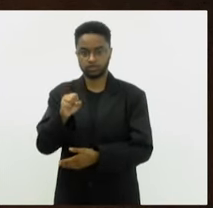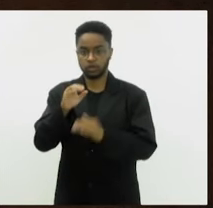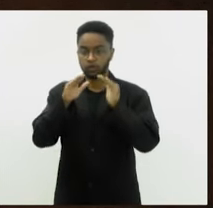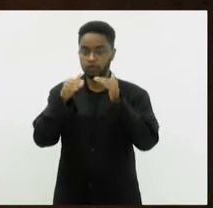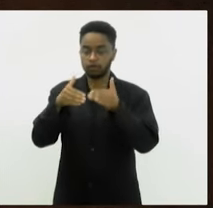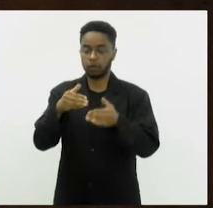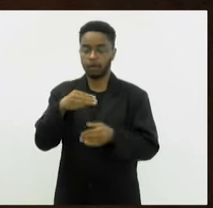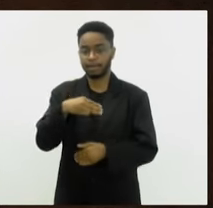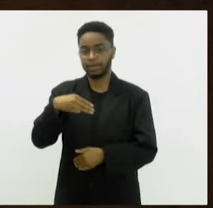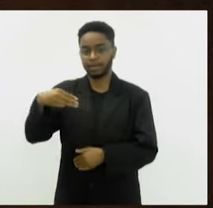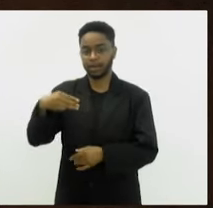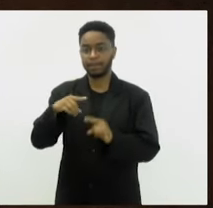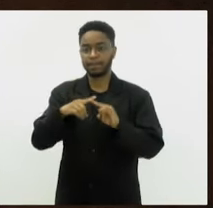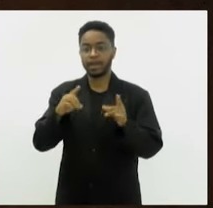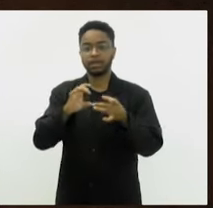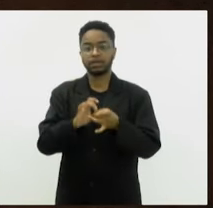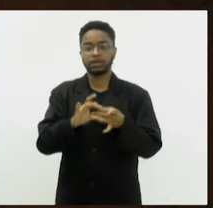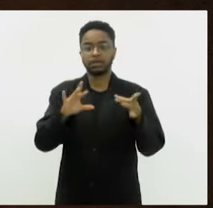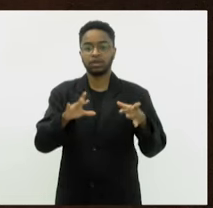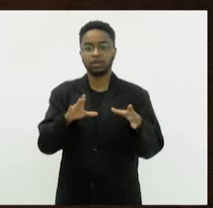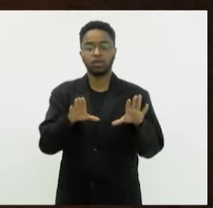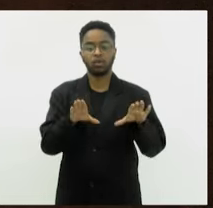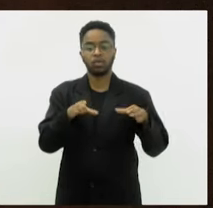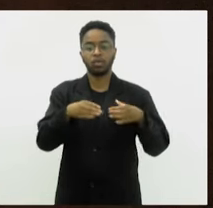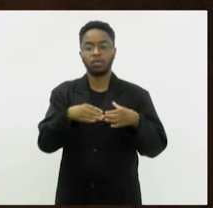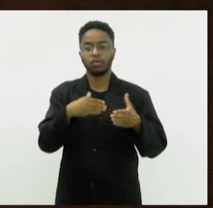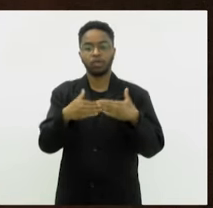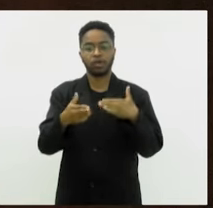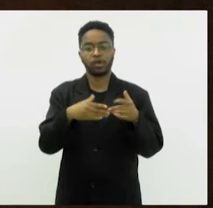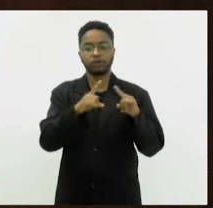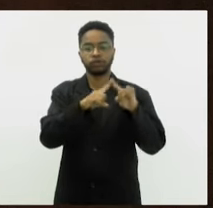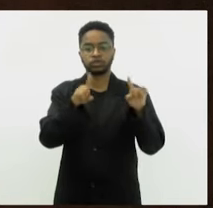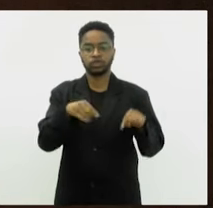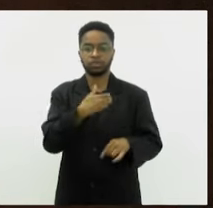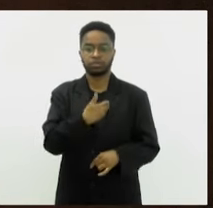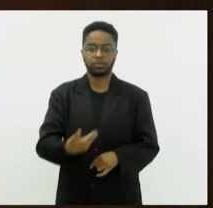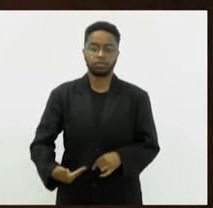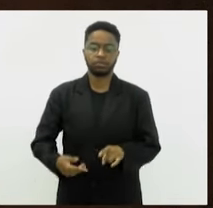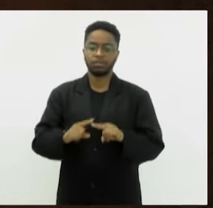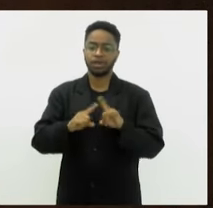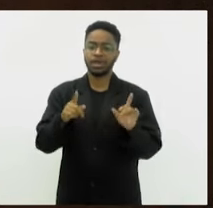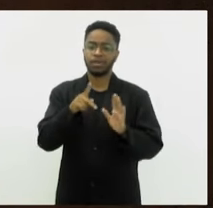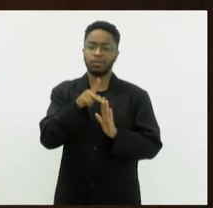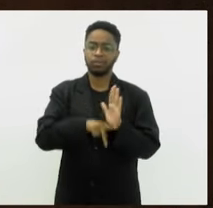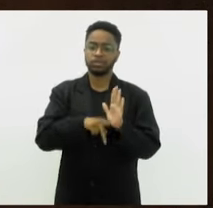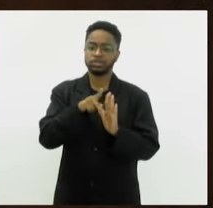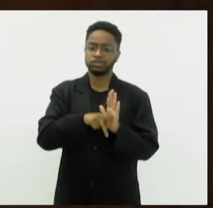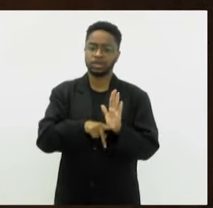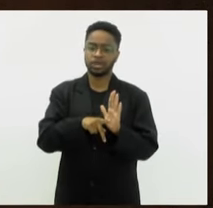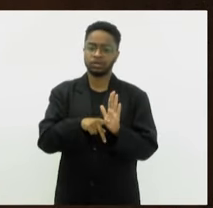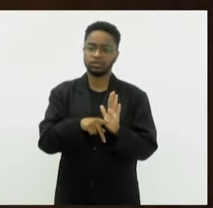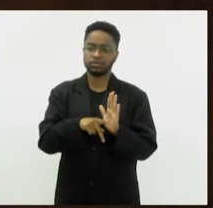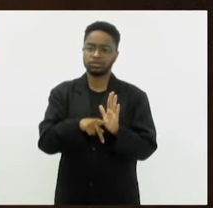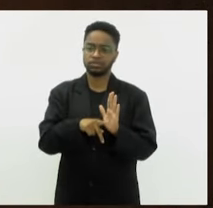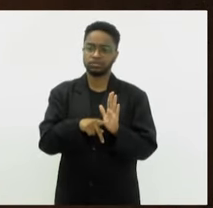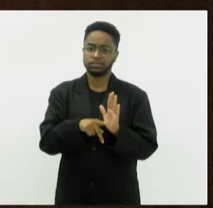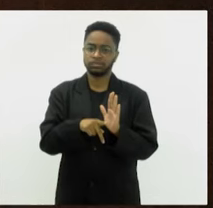militares, estendendo para o conjunto do funcionalismo público. Esse projeto será, da forma com essa